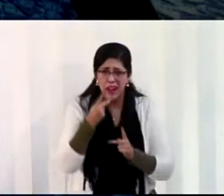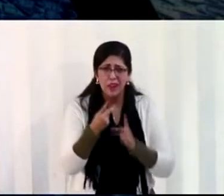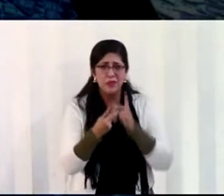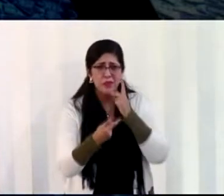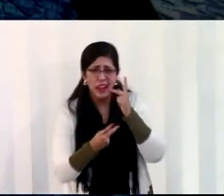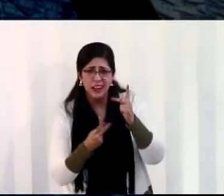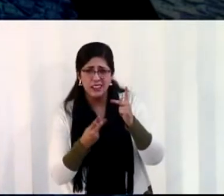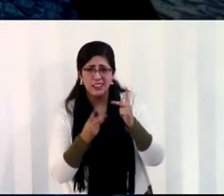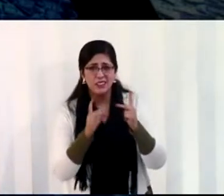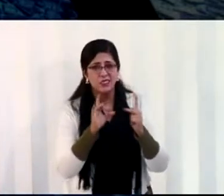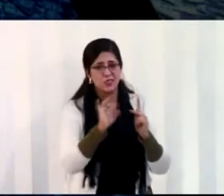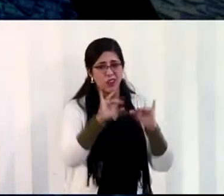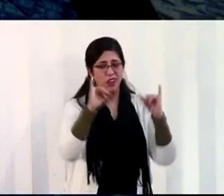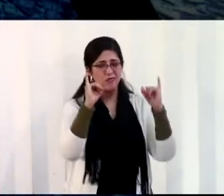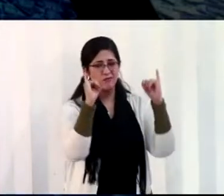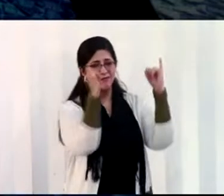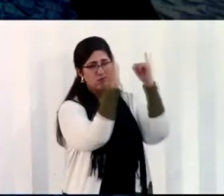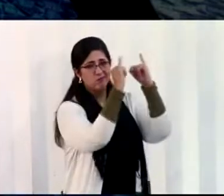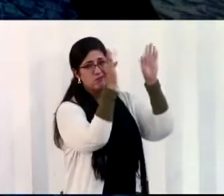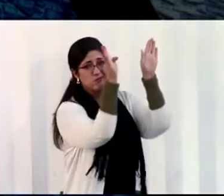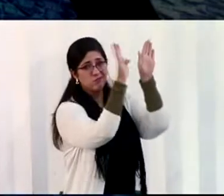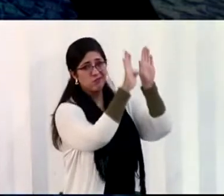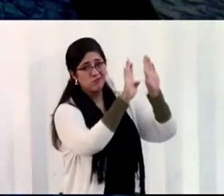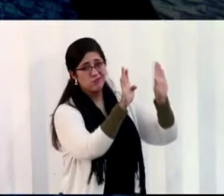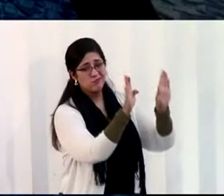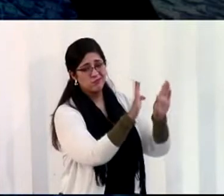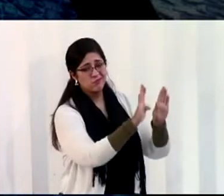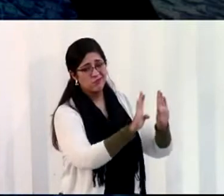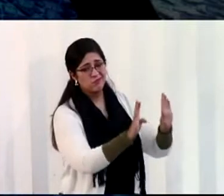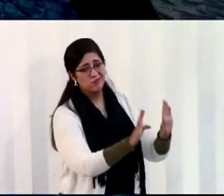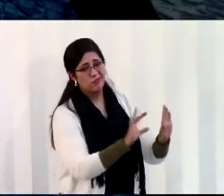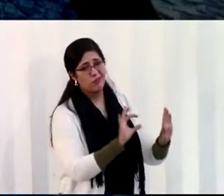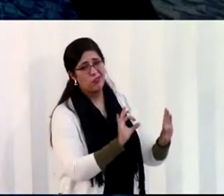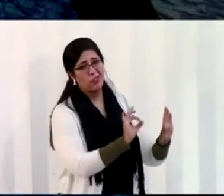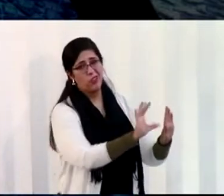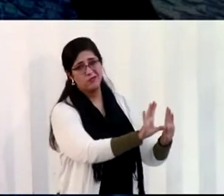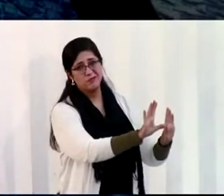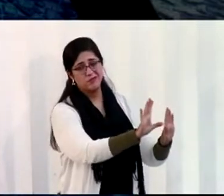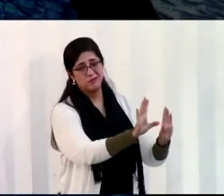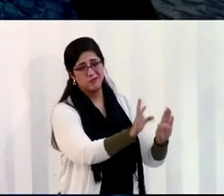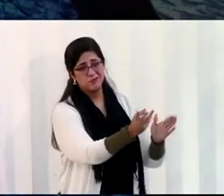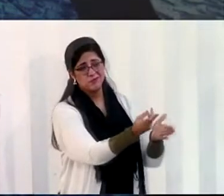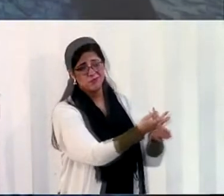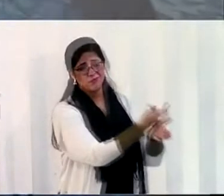Baal e andaram atrás de coisas de nenhum proveito.